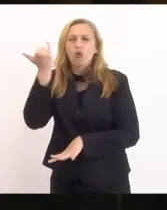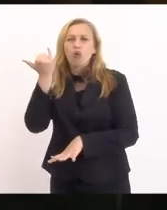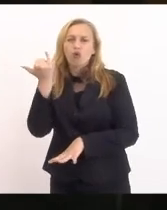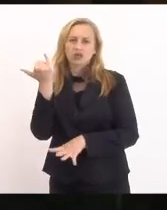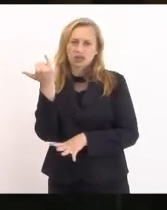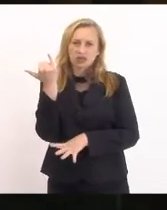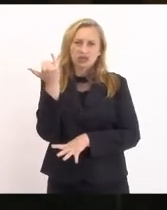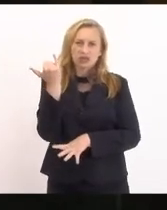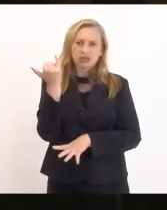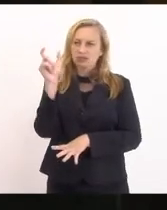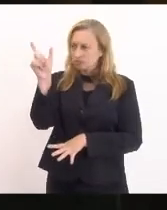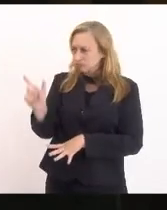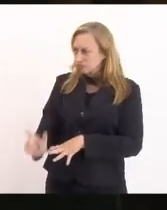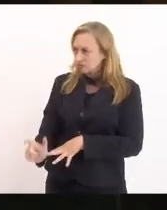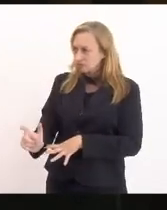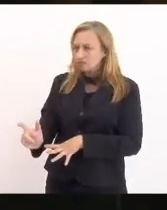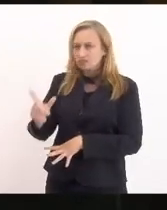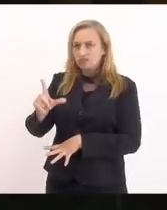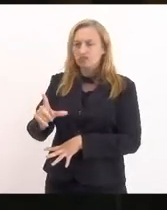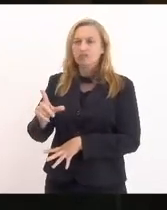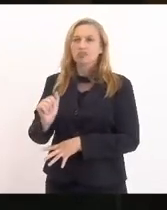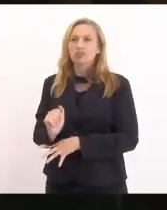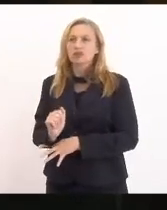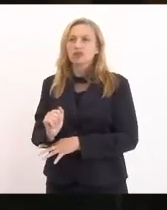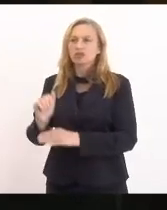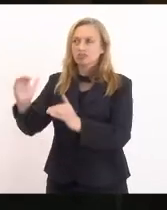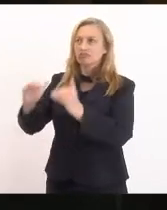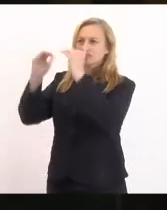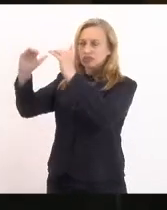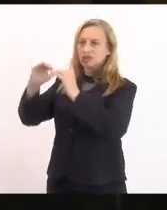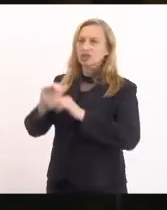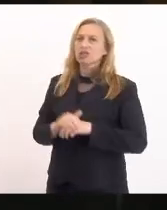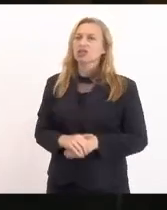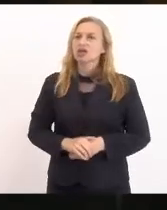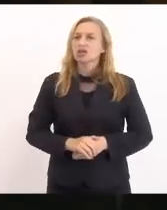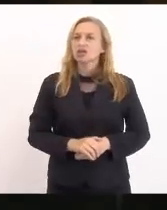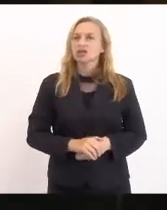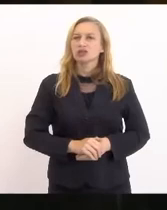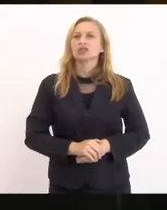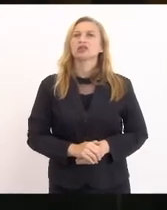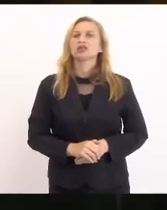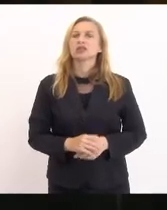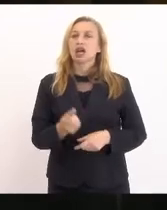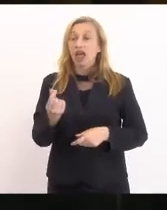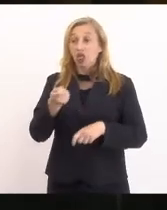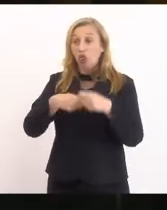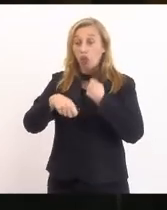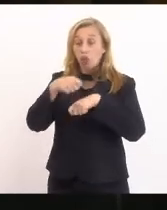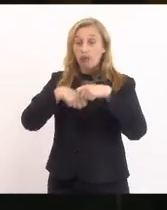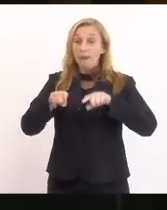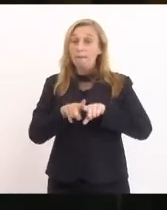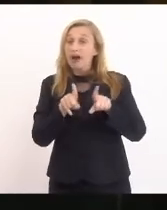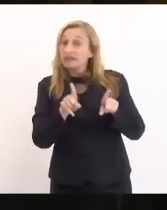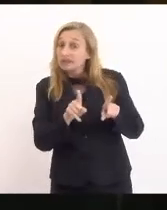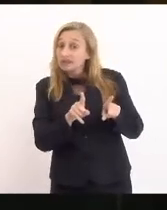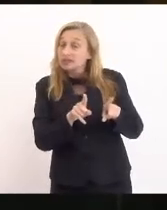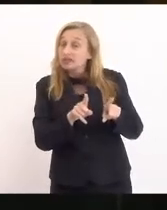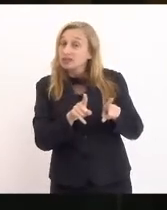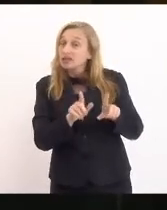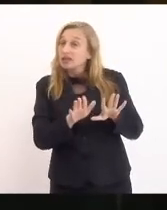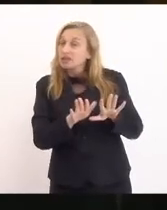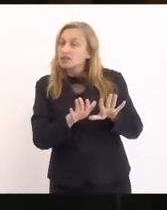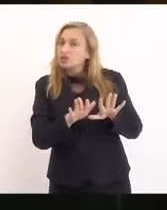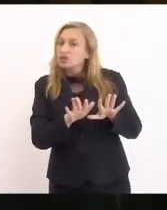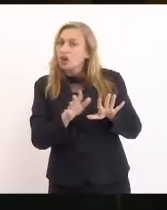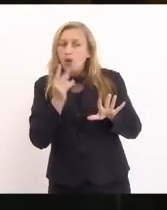Vossa Excelência em relação à conjuntura macroeconômica, mas